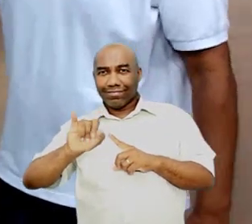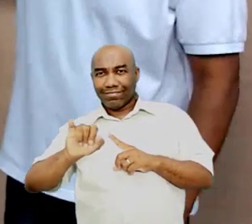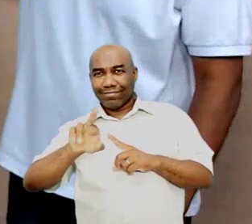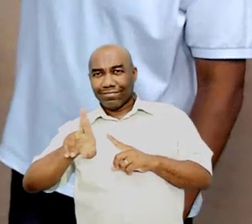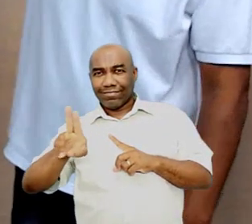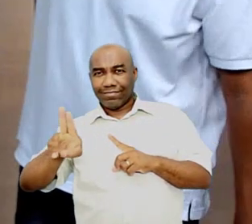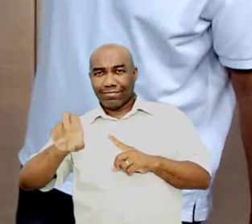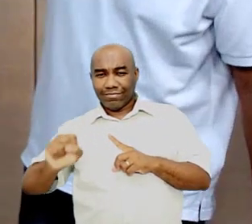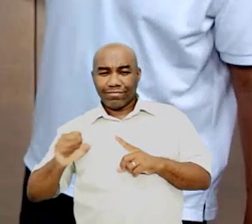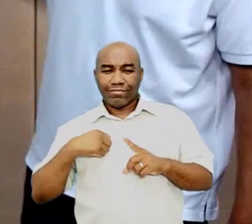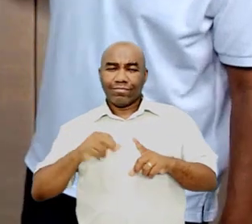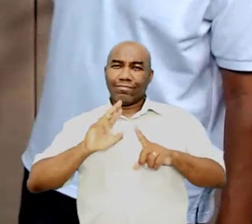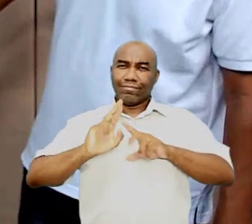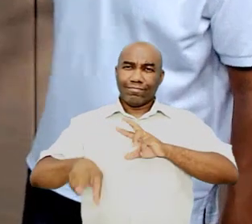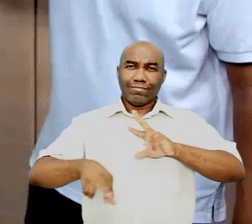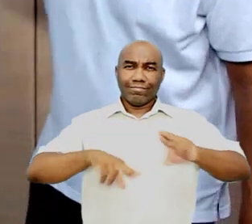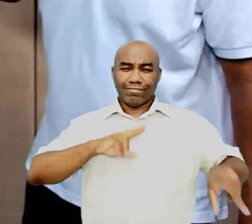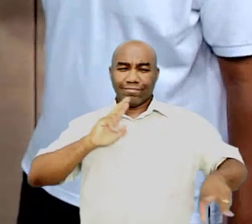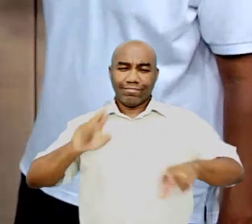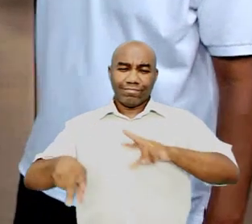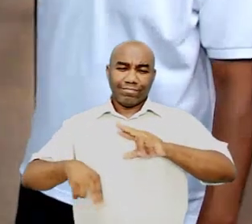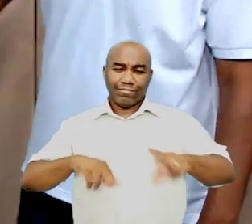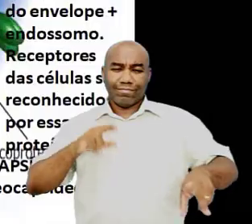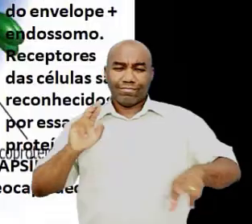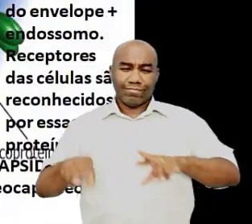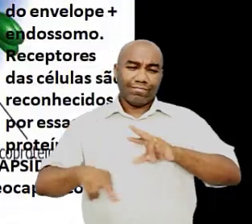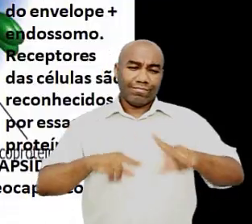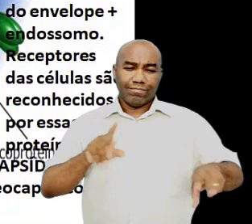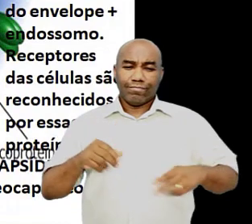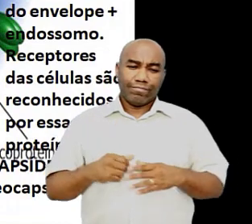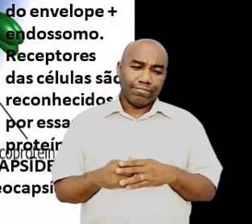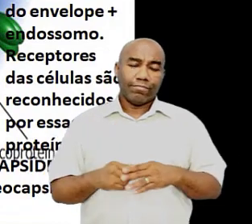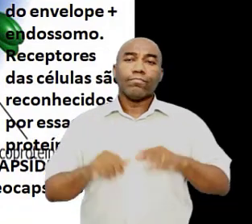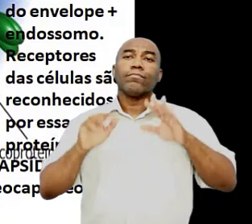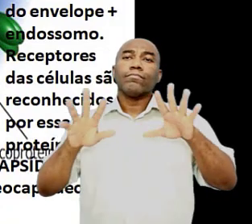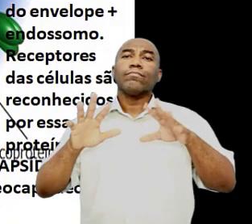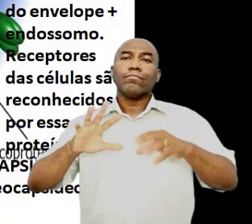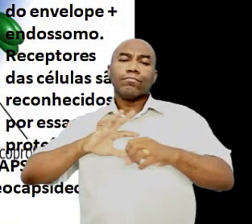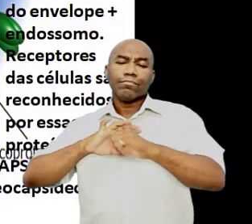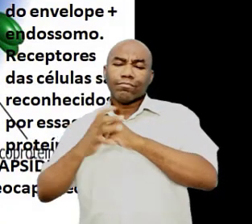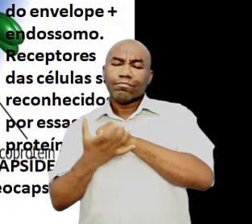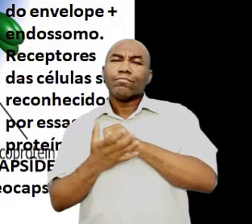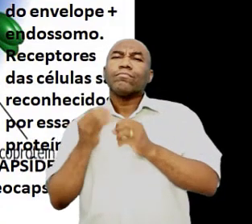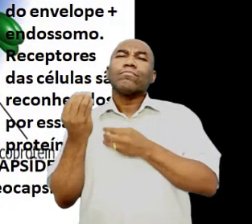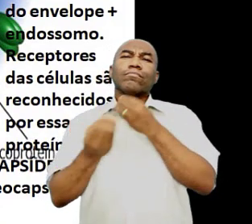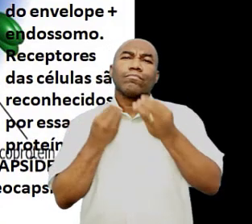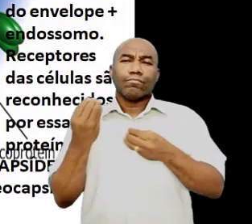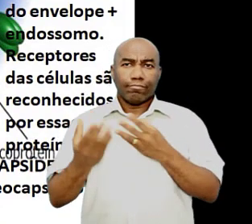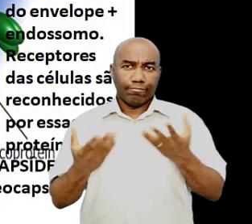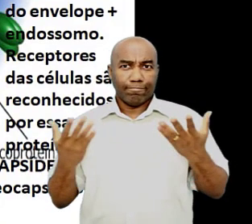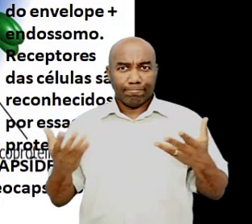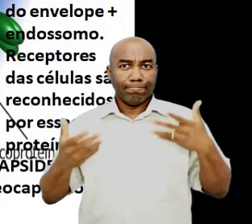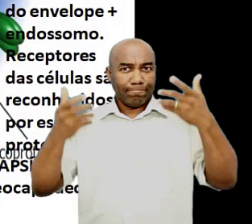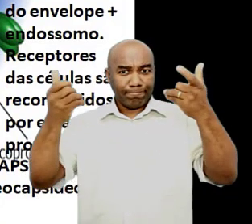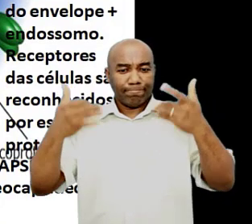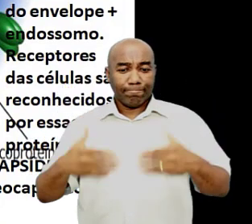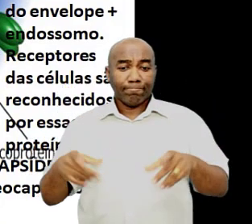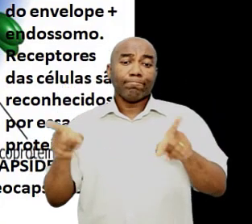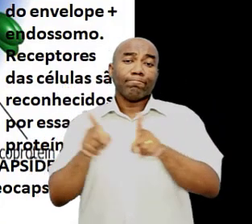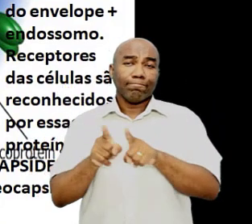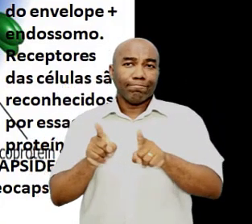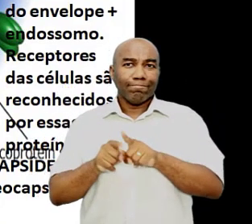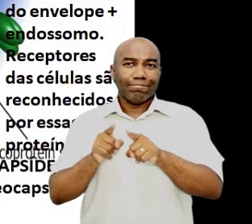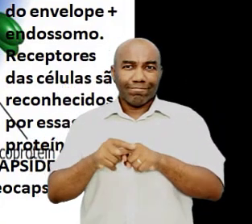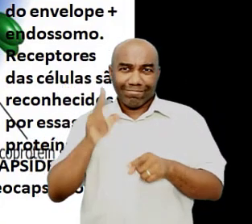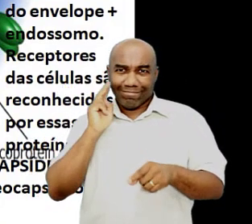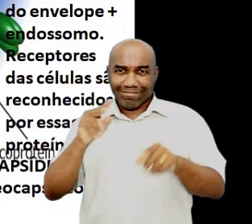especificidade. Professor, tá aqui o coronavírus. Repare que o coronavírus também tem, sabe o